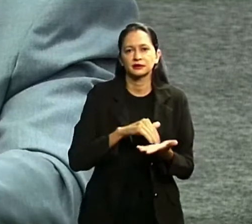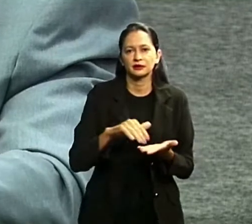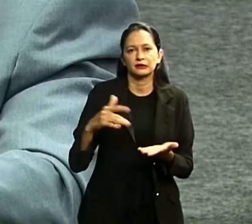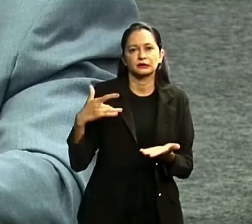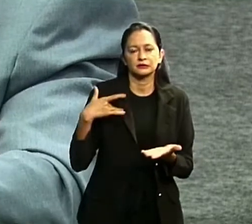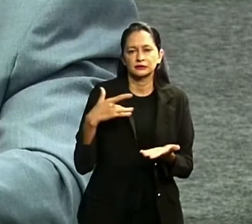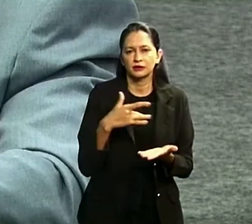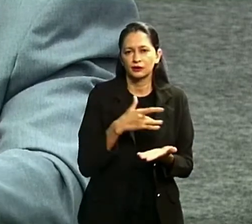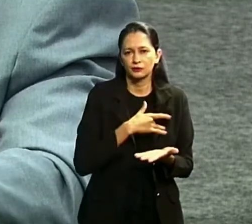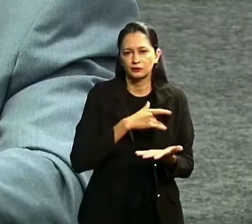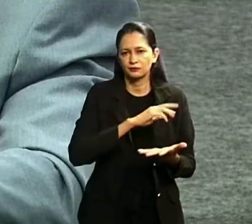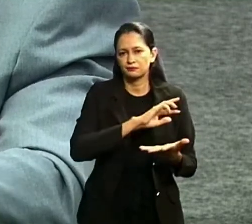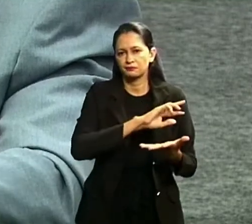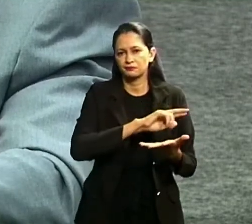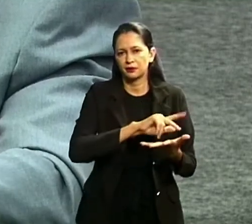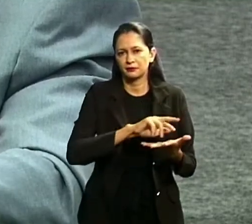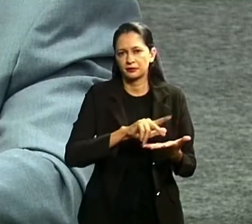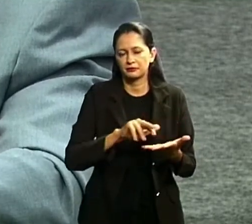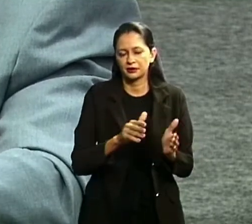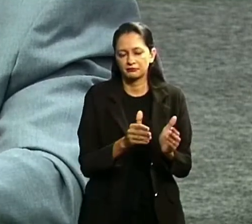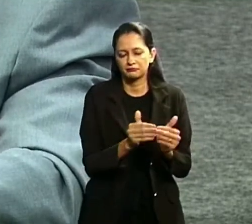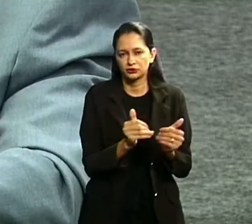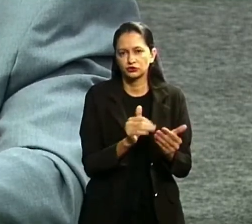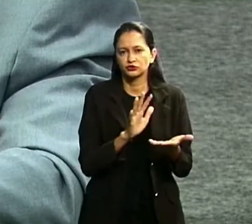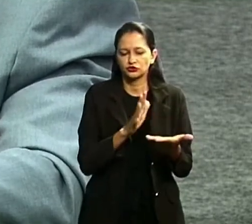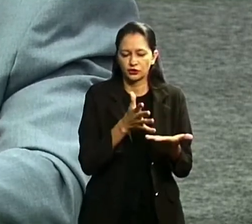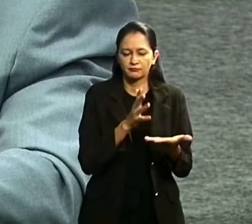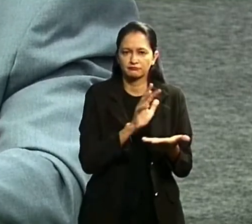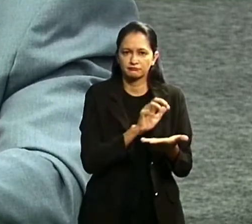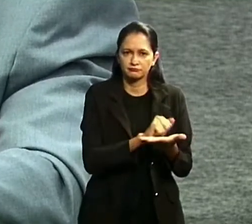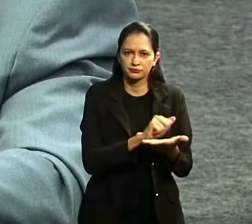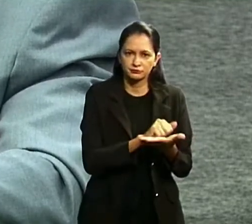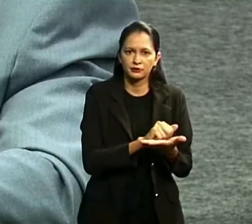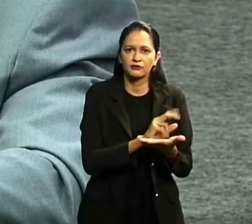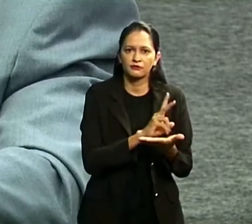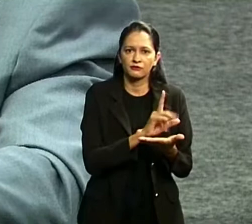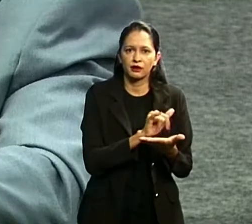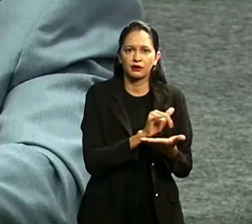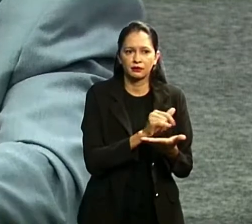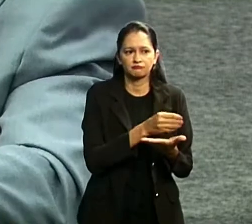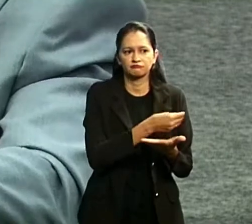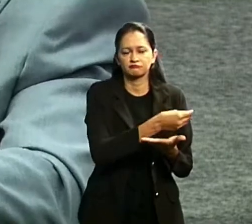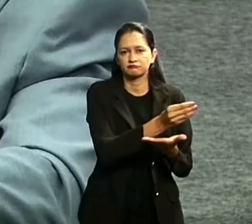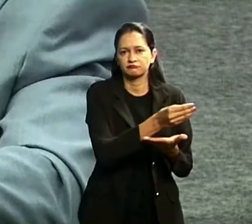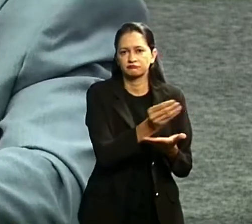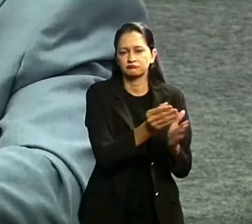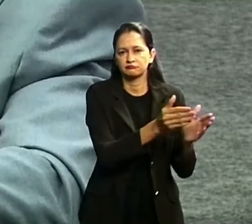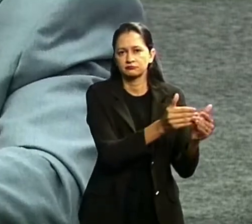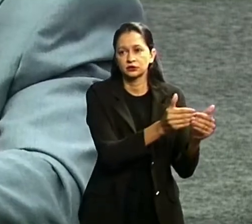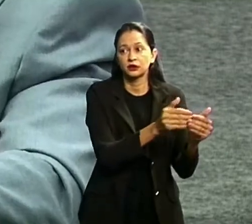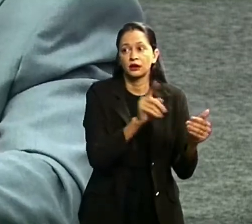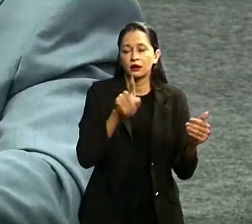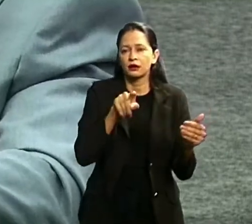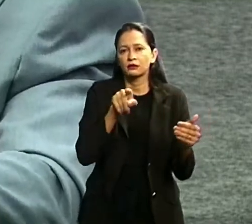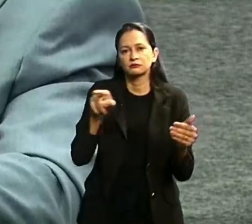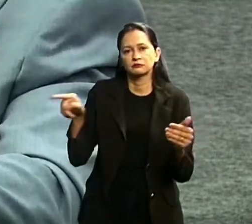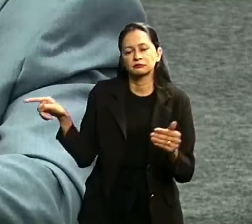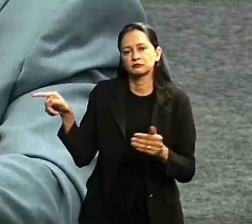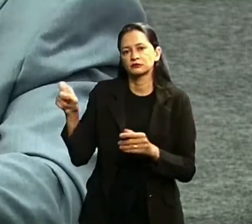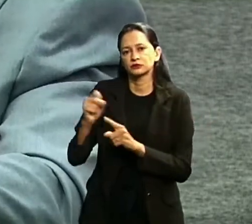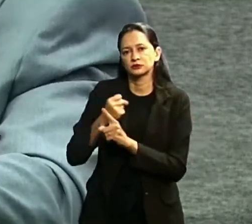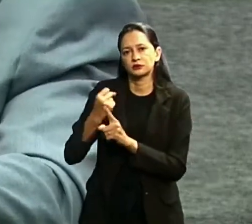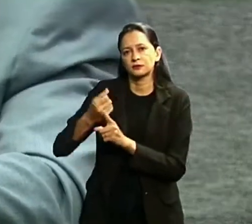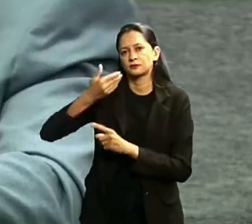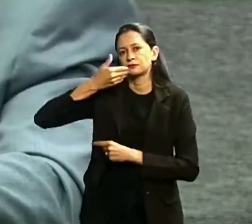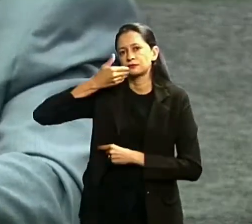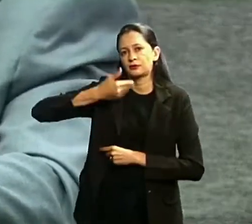e todos como satisfação aí do nosso mandato para os goianienses em geral.